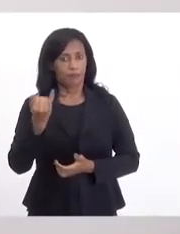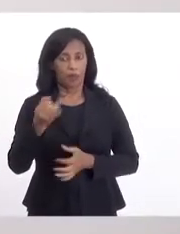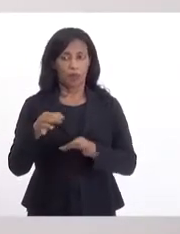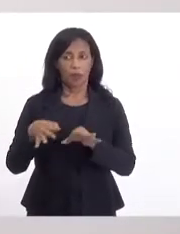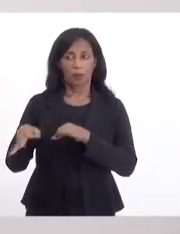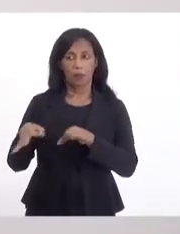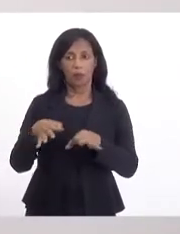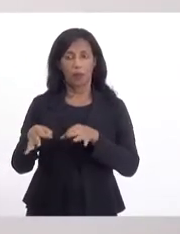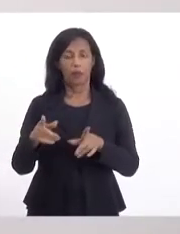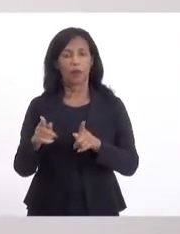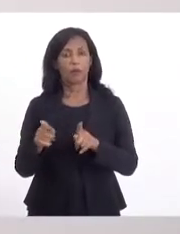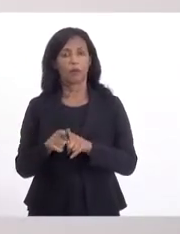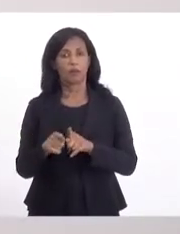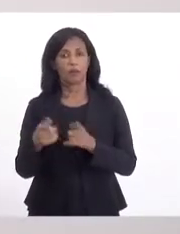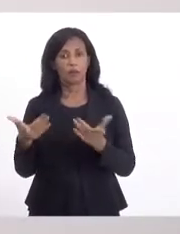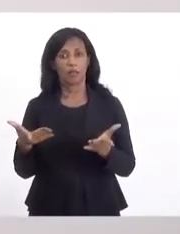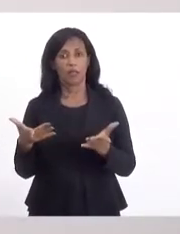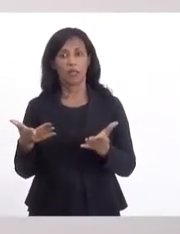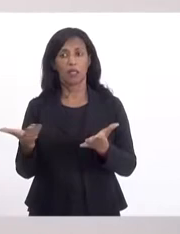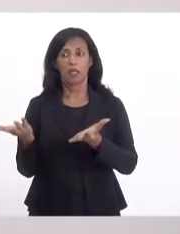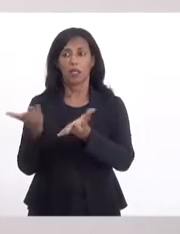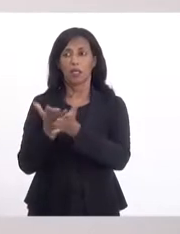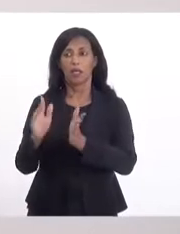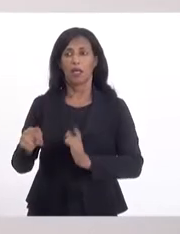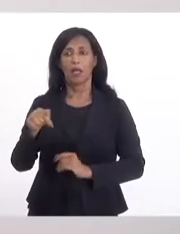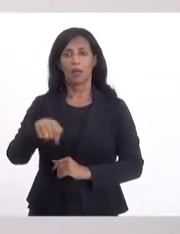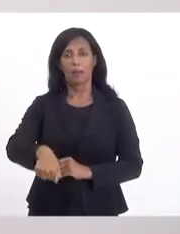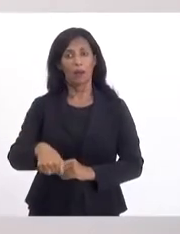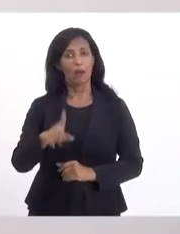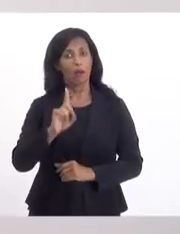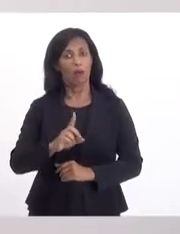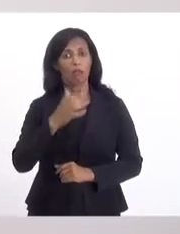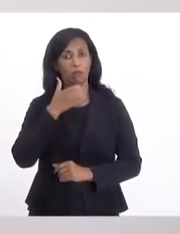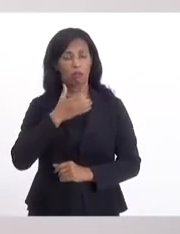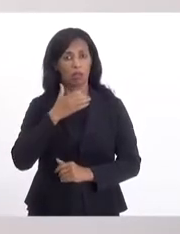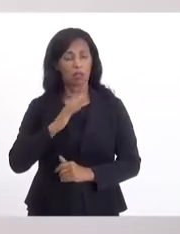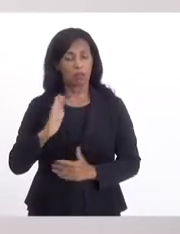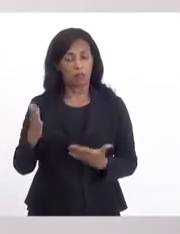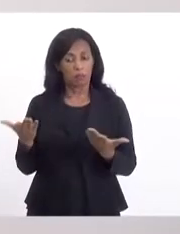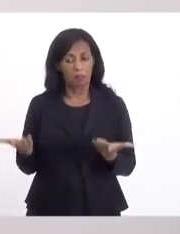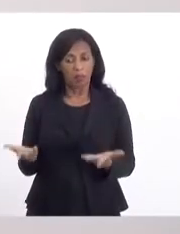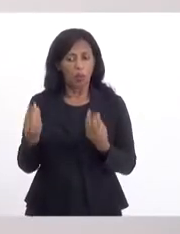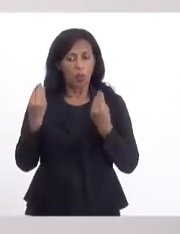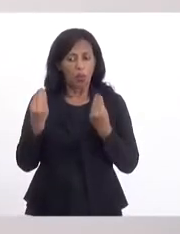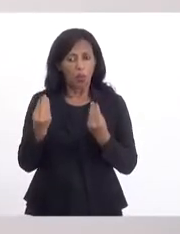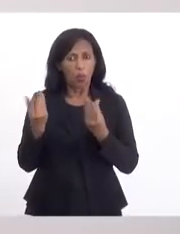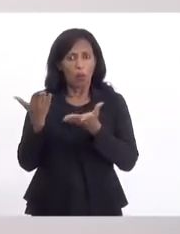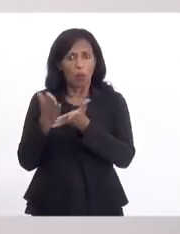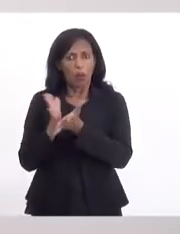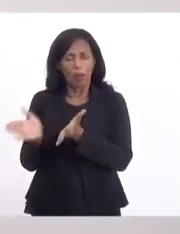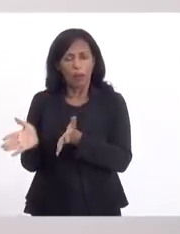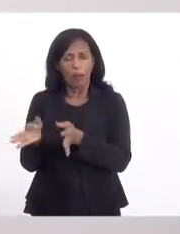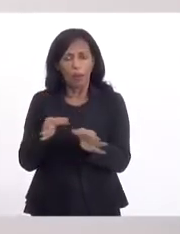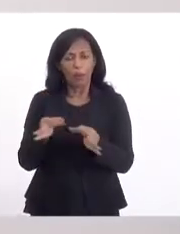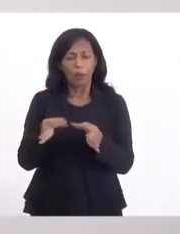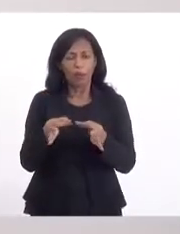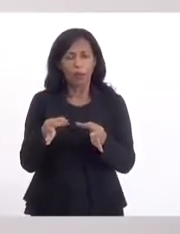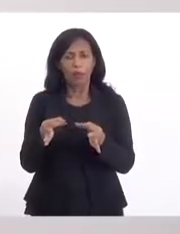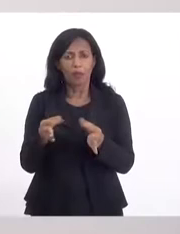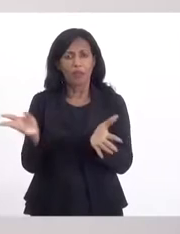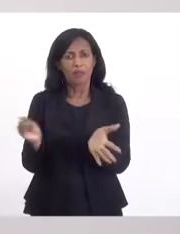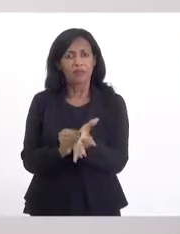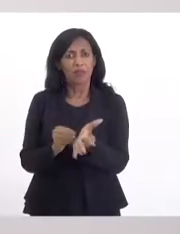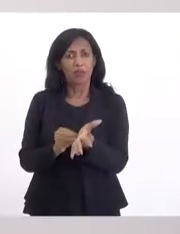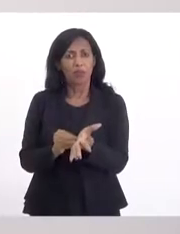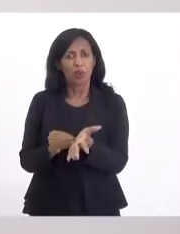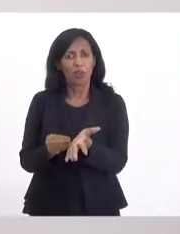programa, inclusive, que estava previsto para acabar esse final do ano. Mas como acabar com um programa desse se não sequer chegou até as